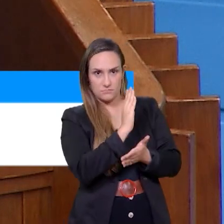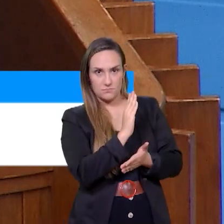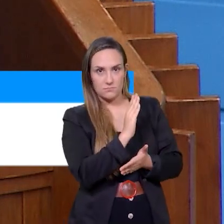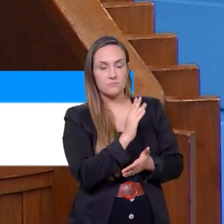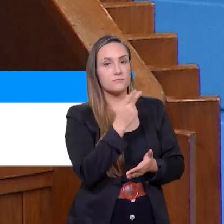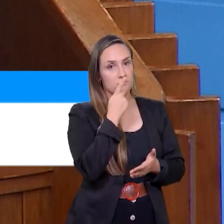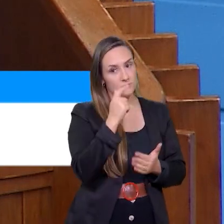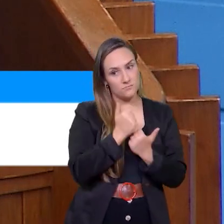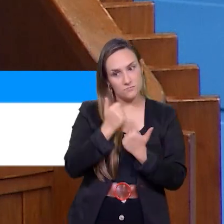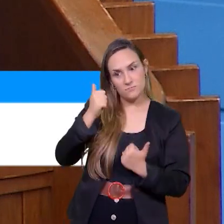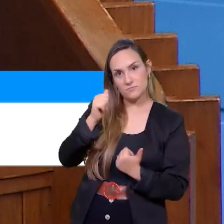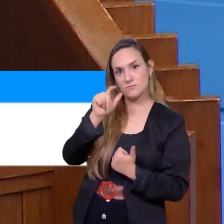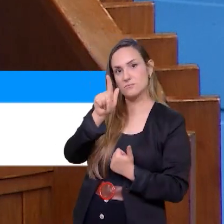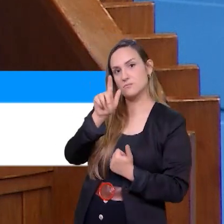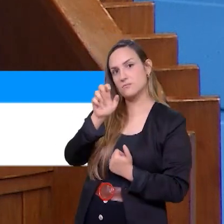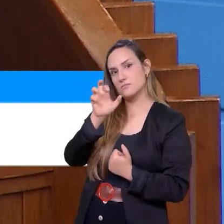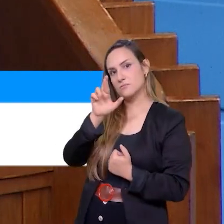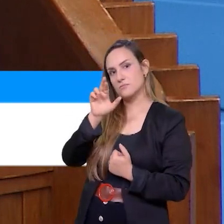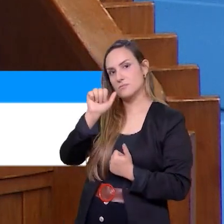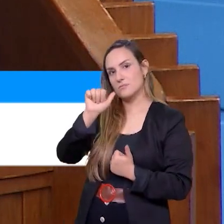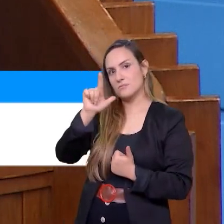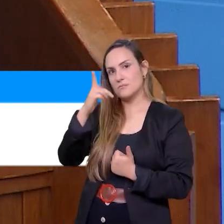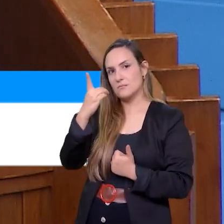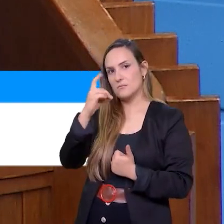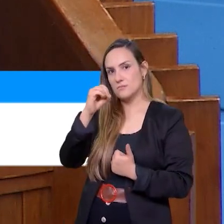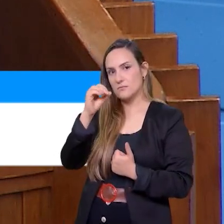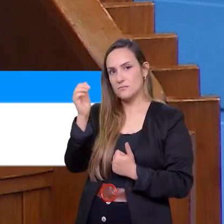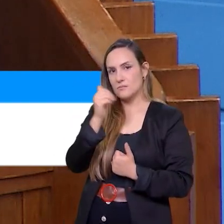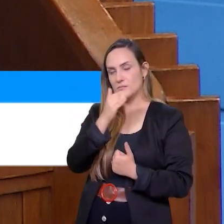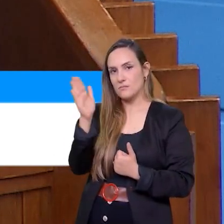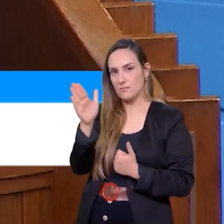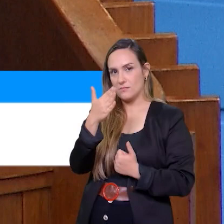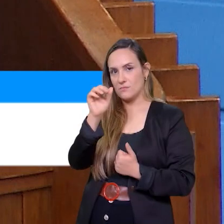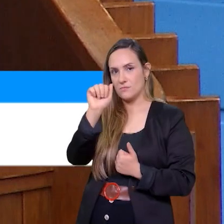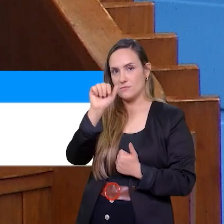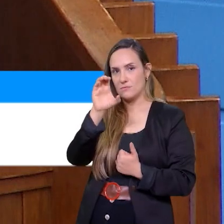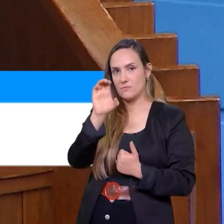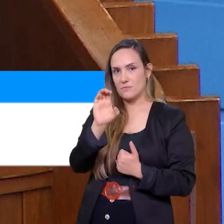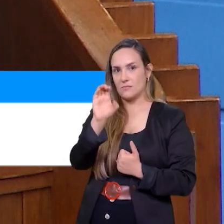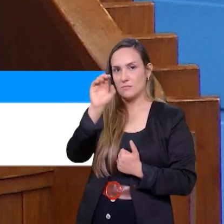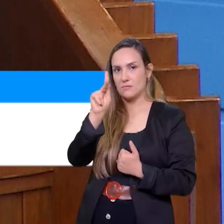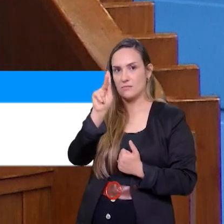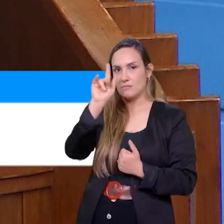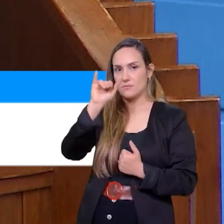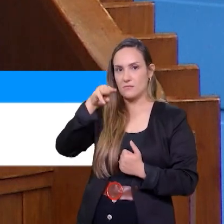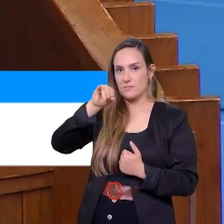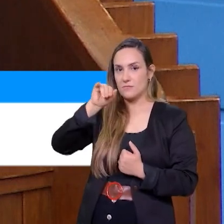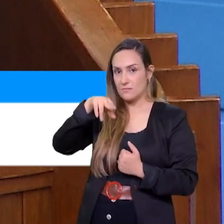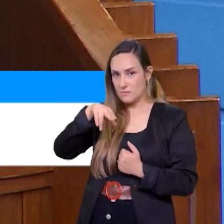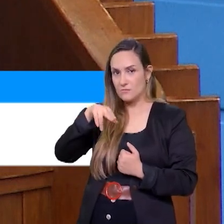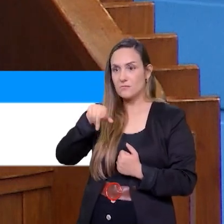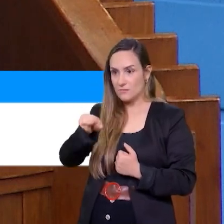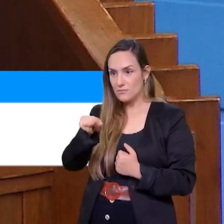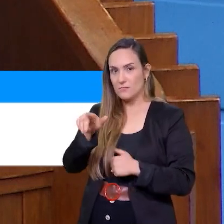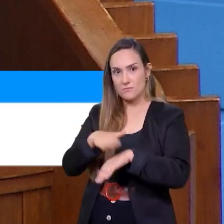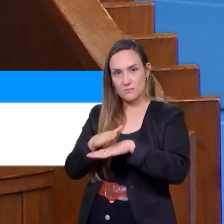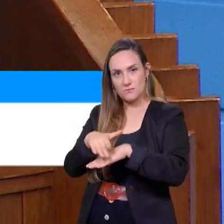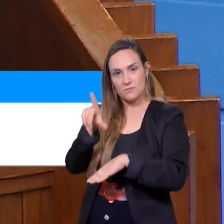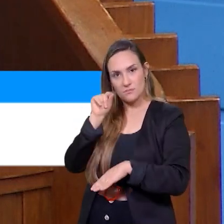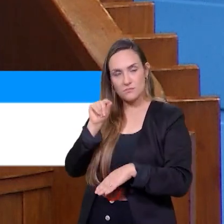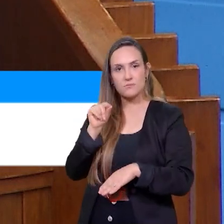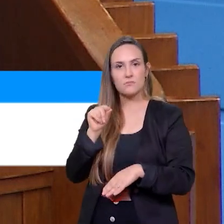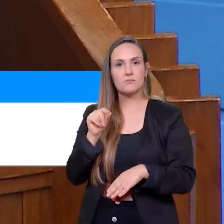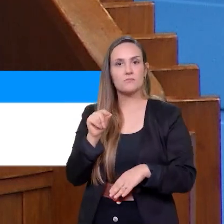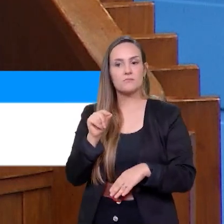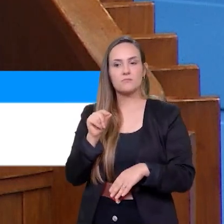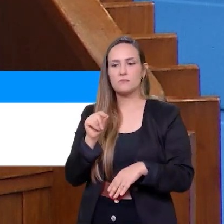ao delegar ao vice-presidente eleito, Geraldo Alckmin, a missão de coordenar a equipe de